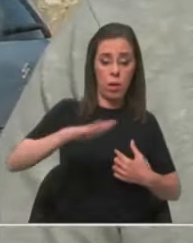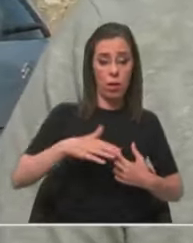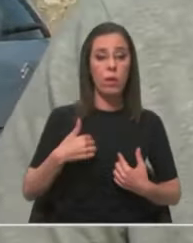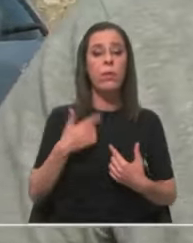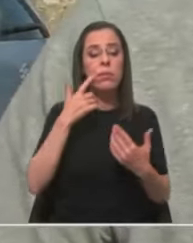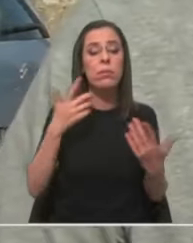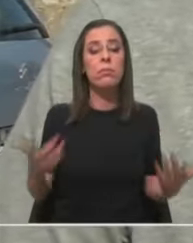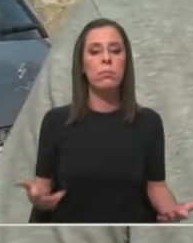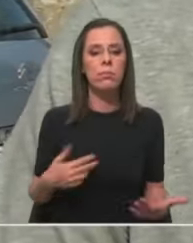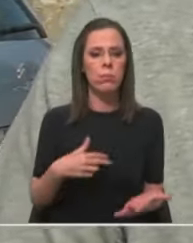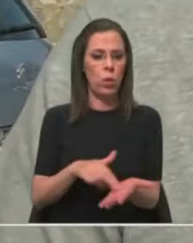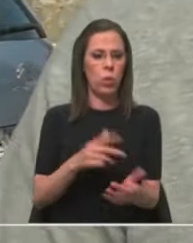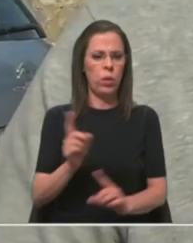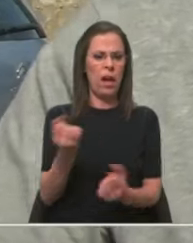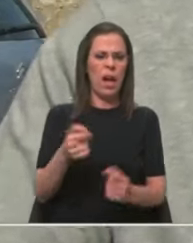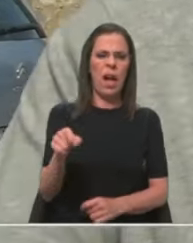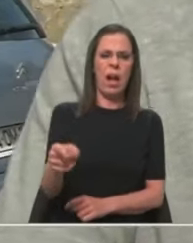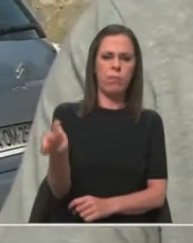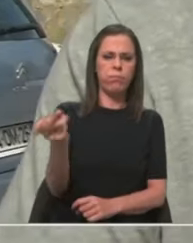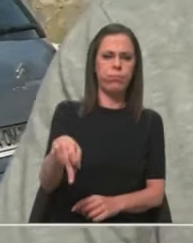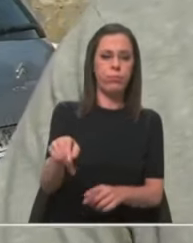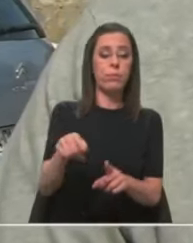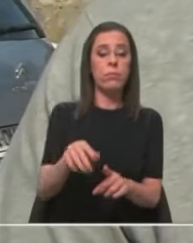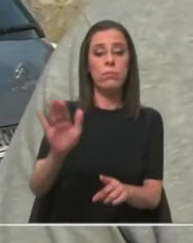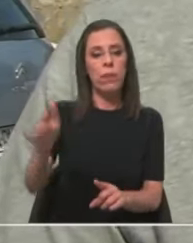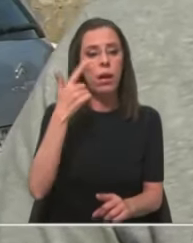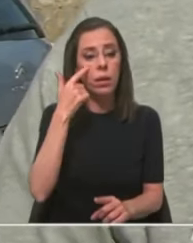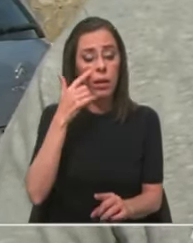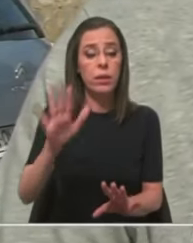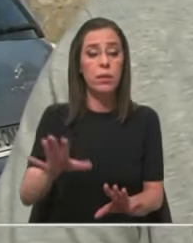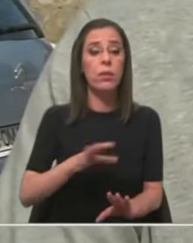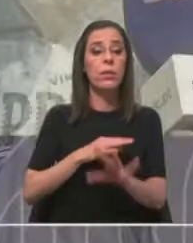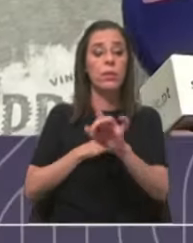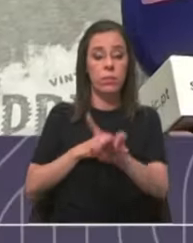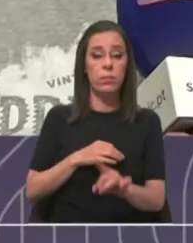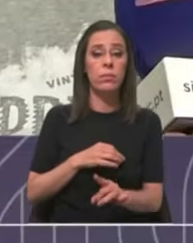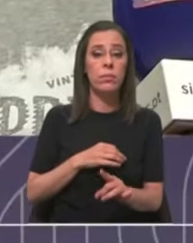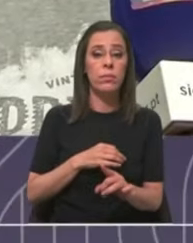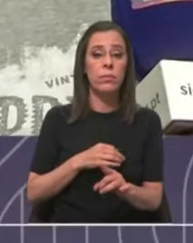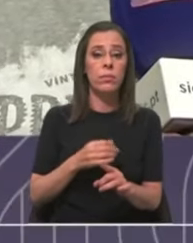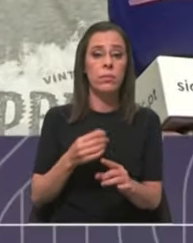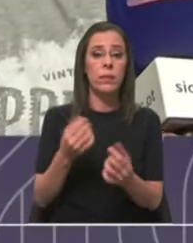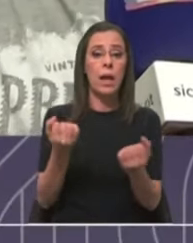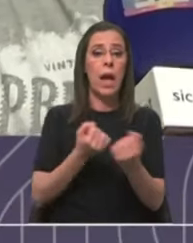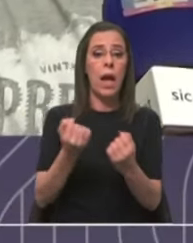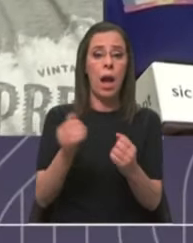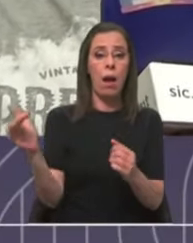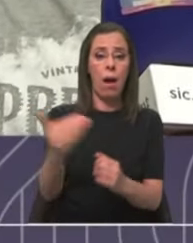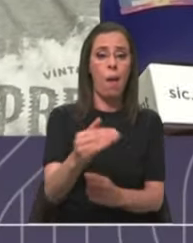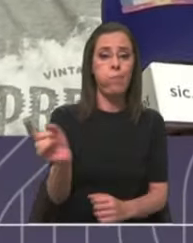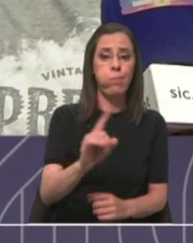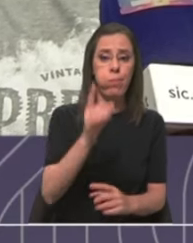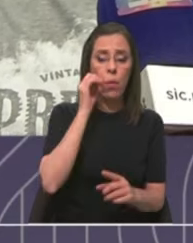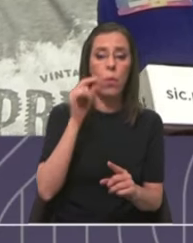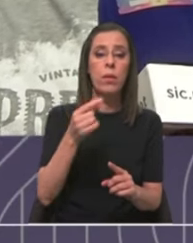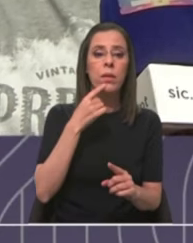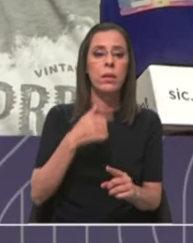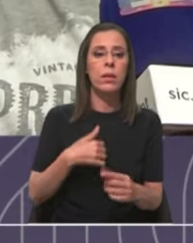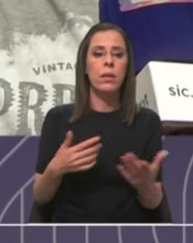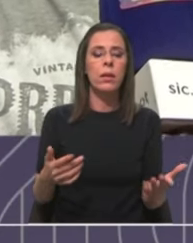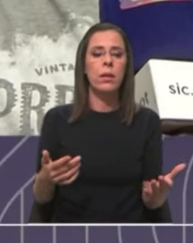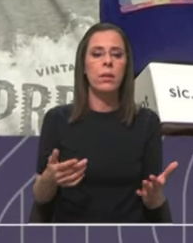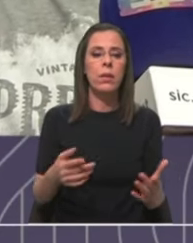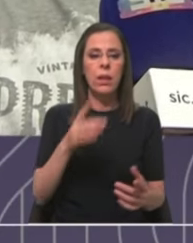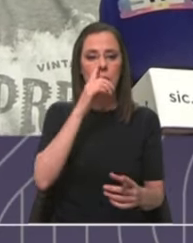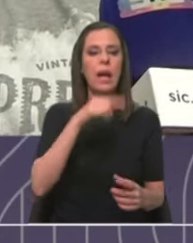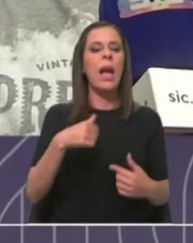e não estava à espera do carro ali. E então chamei a atenção do senhor que estava em sentido contrário. E o senhor, a única coisa que disse era que